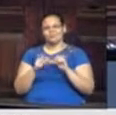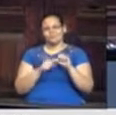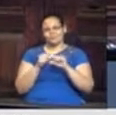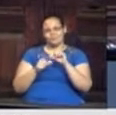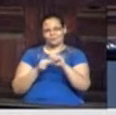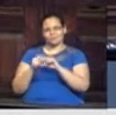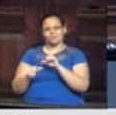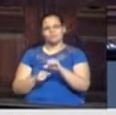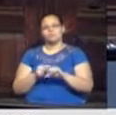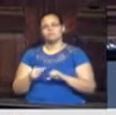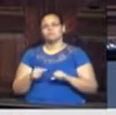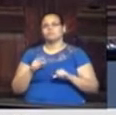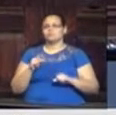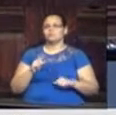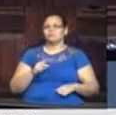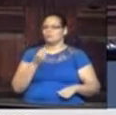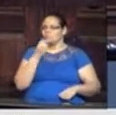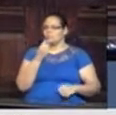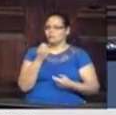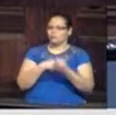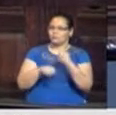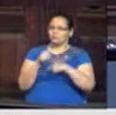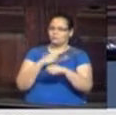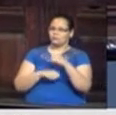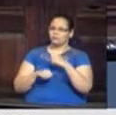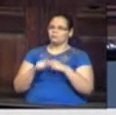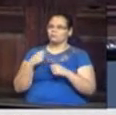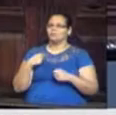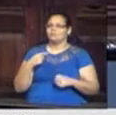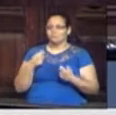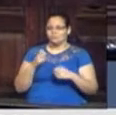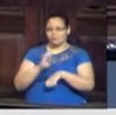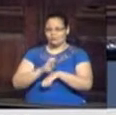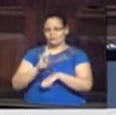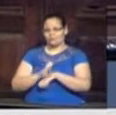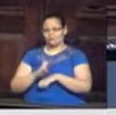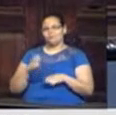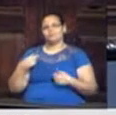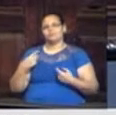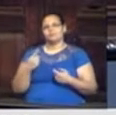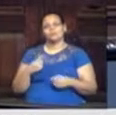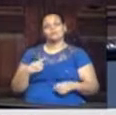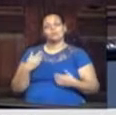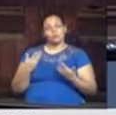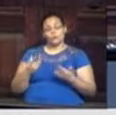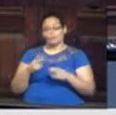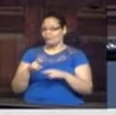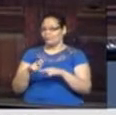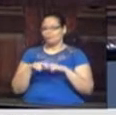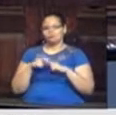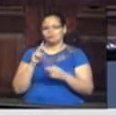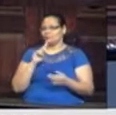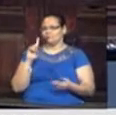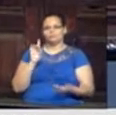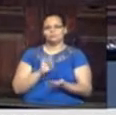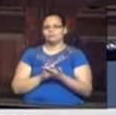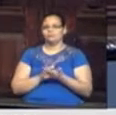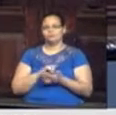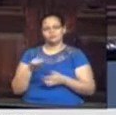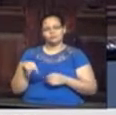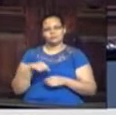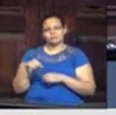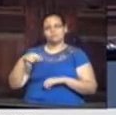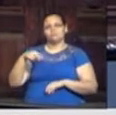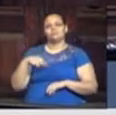a boa gestão que esse Estado merece. Tudo isso não é verdade. E por isso nós nos posicionamos